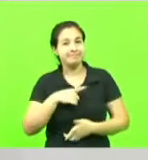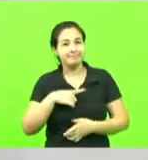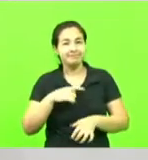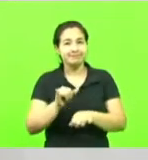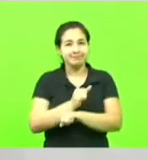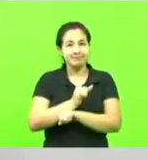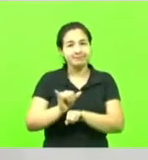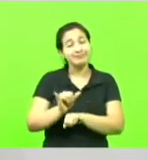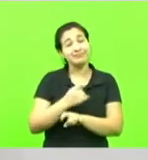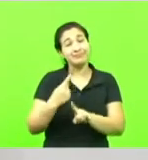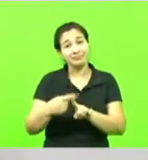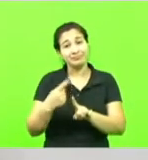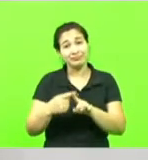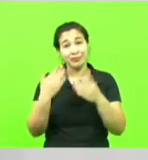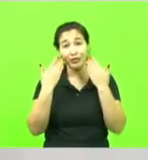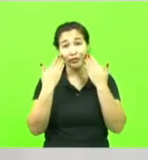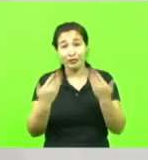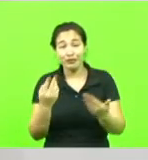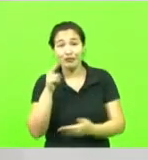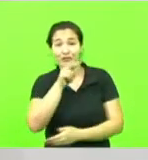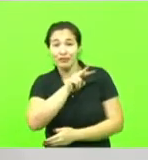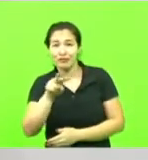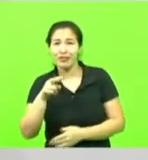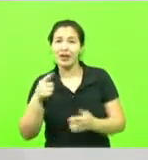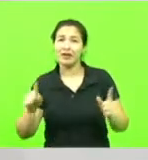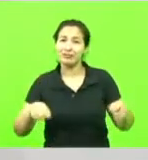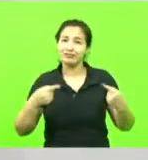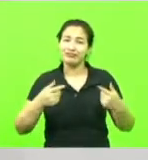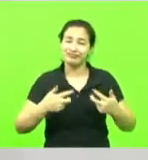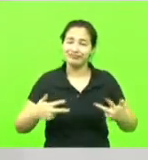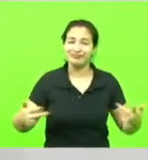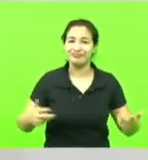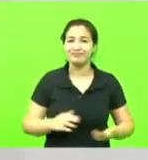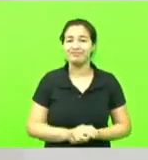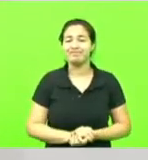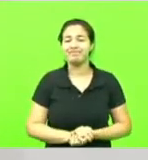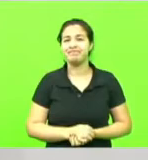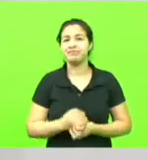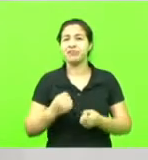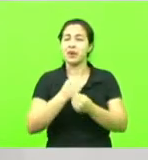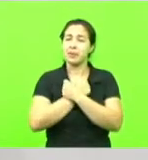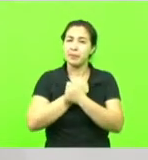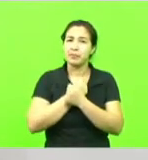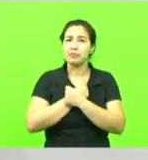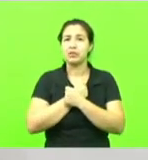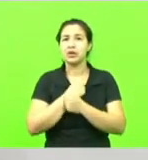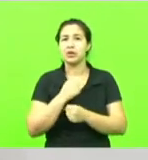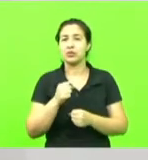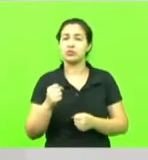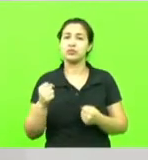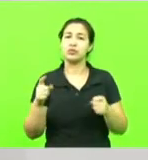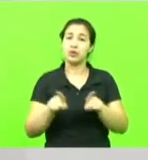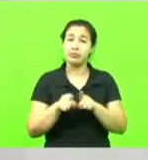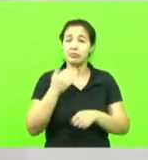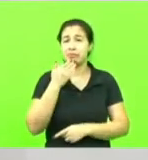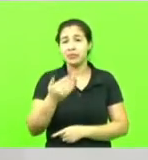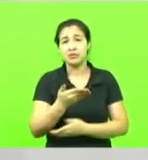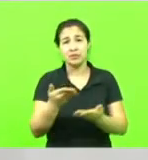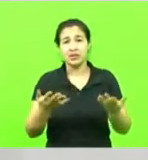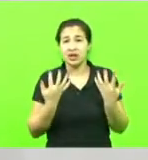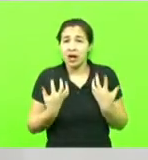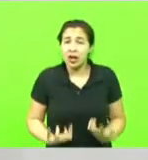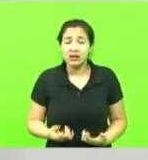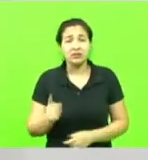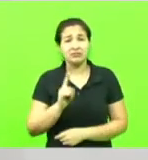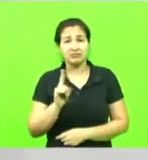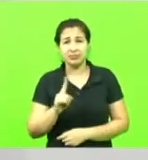acompanhamos. Gostaria também de deixar aqui o meu abraço e o mais forte pedido de que nunca se cansem. Somente a classe trabalhadora unida